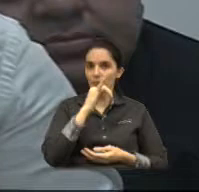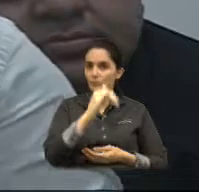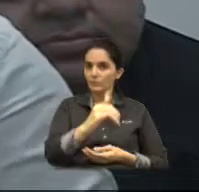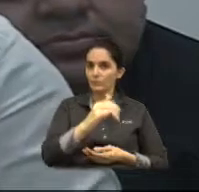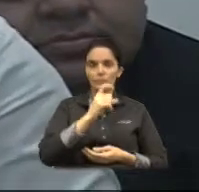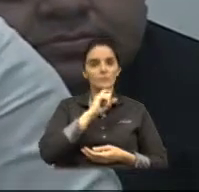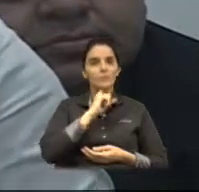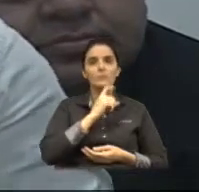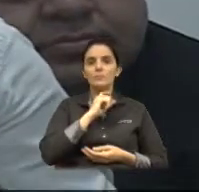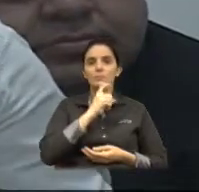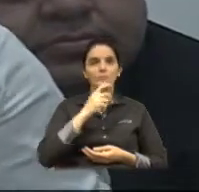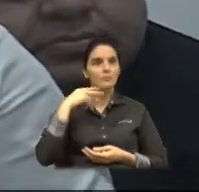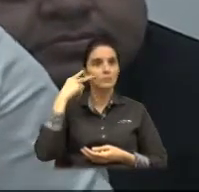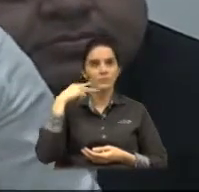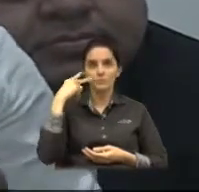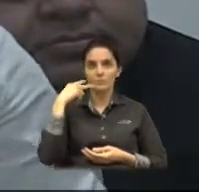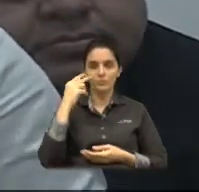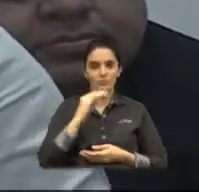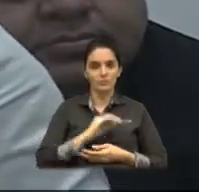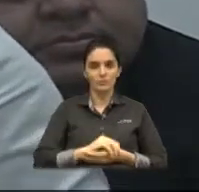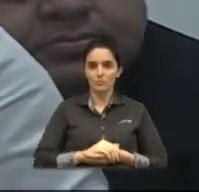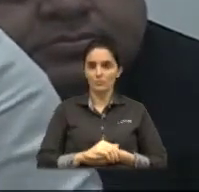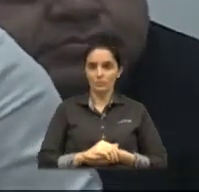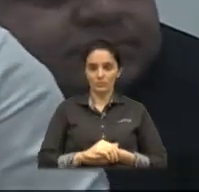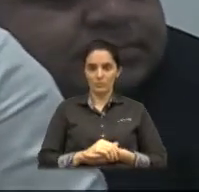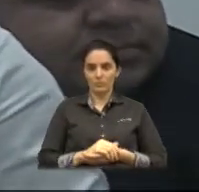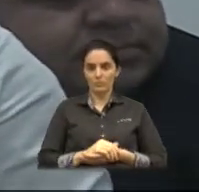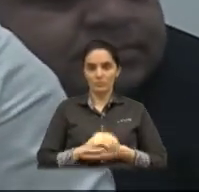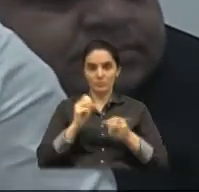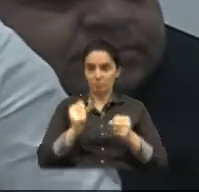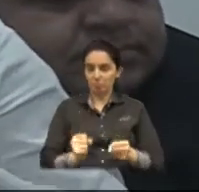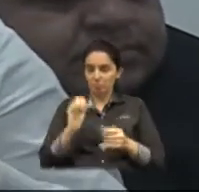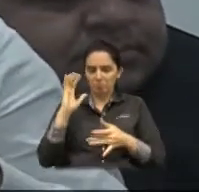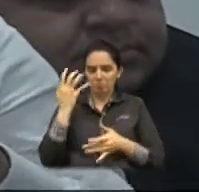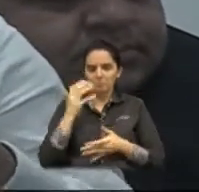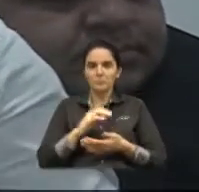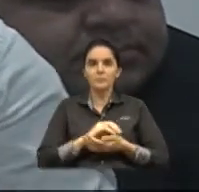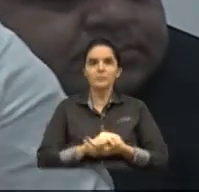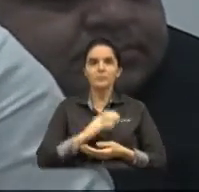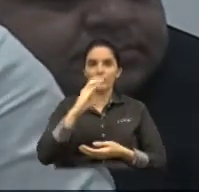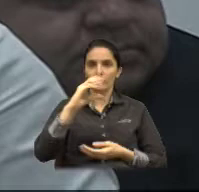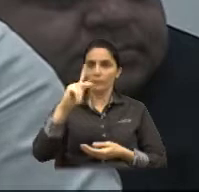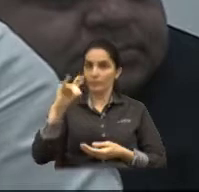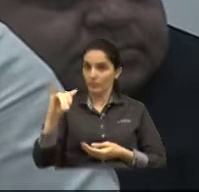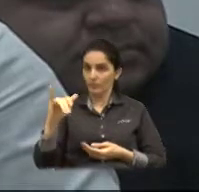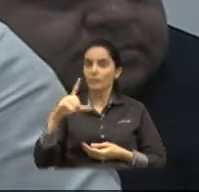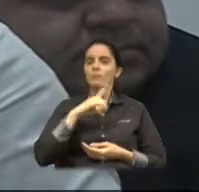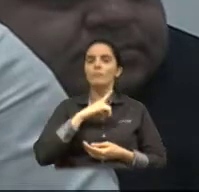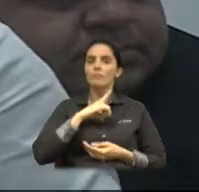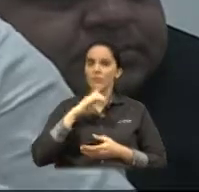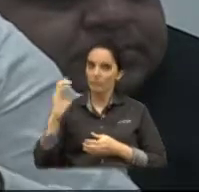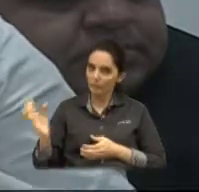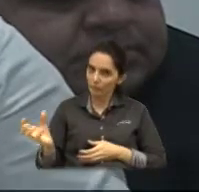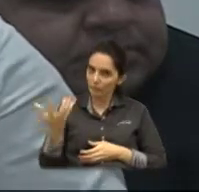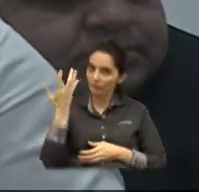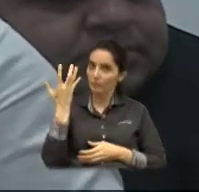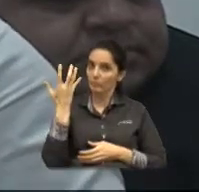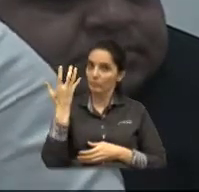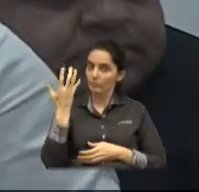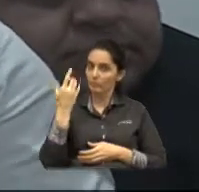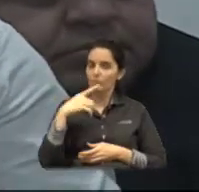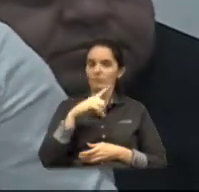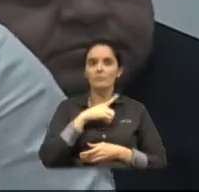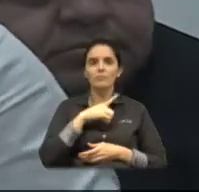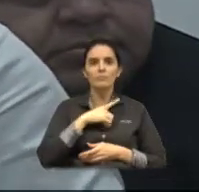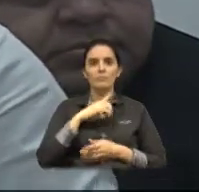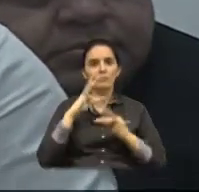dos vereadores pode sofrer nem pressão e nem ameaça. Essa CPI deve sair e ter todo o